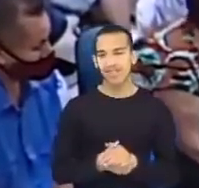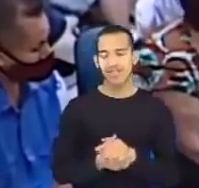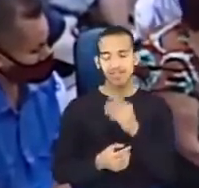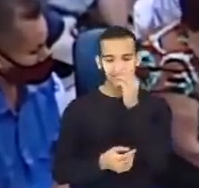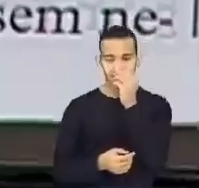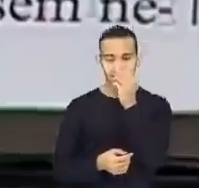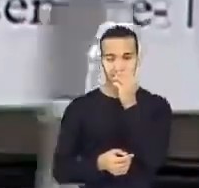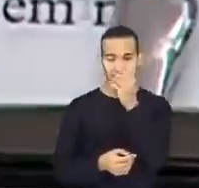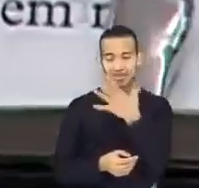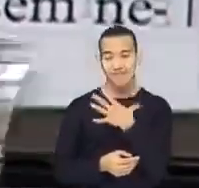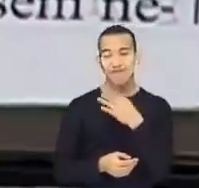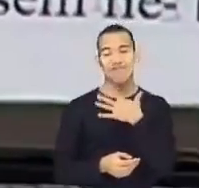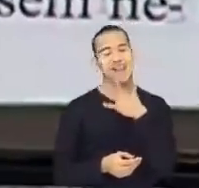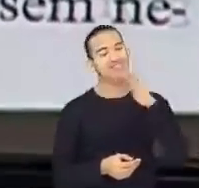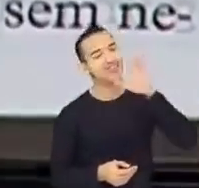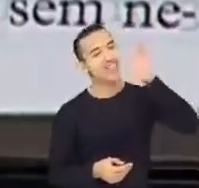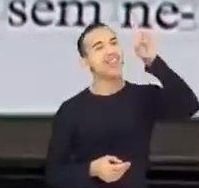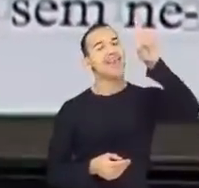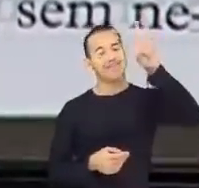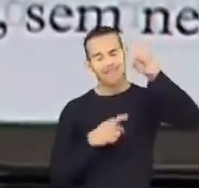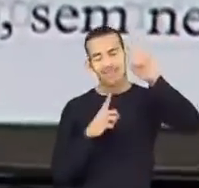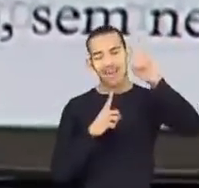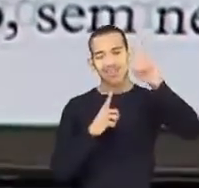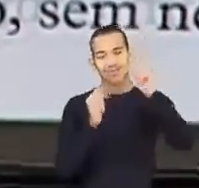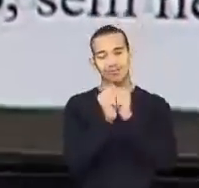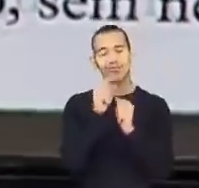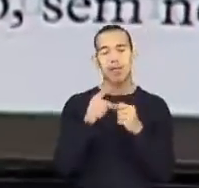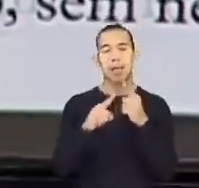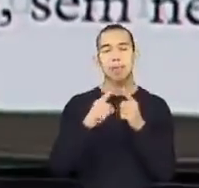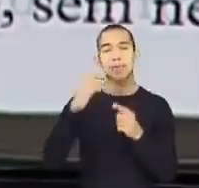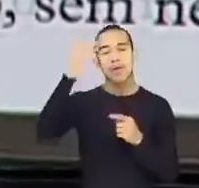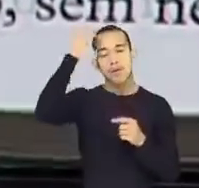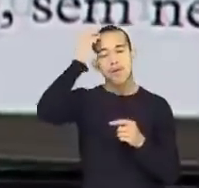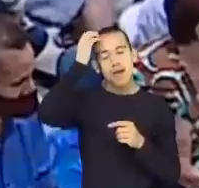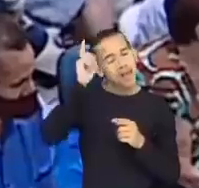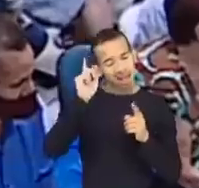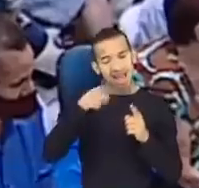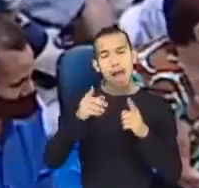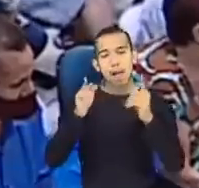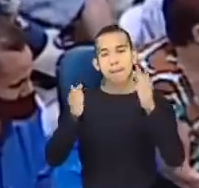O Filho de Deus. É porque o rei lá era meio orelhinha, entendeu?